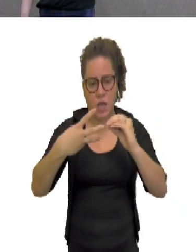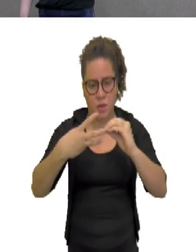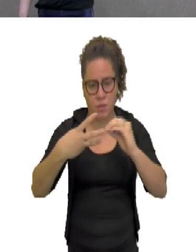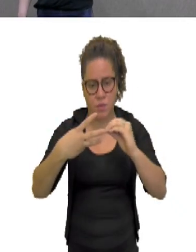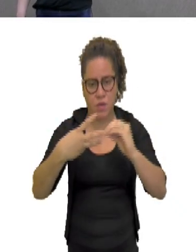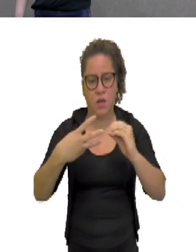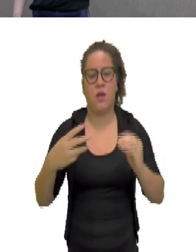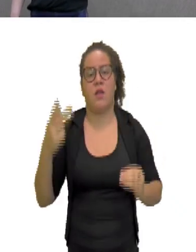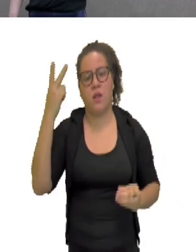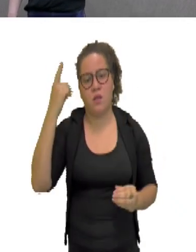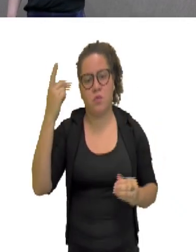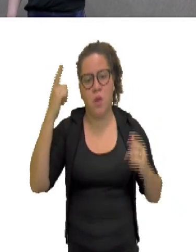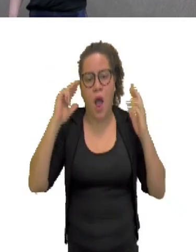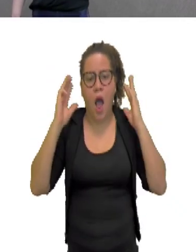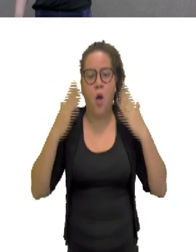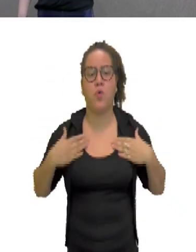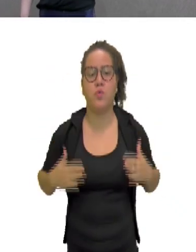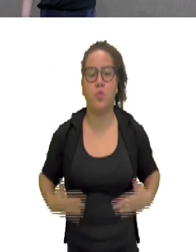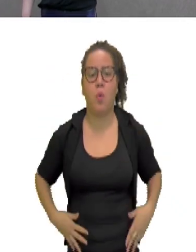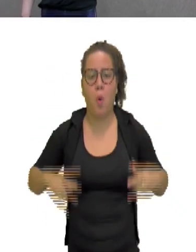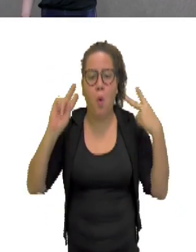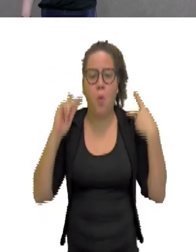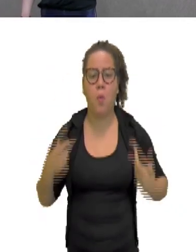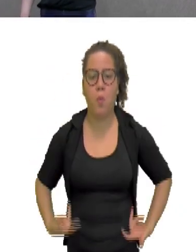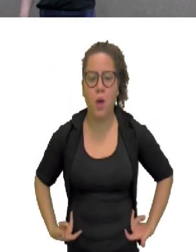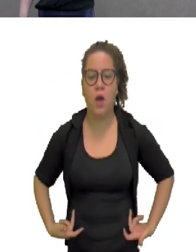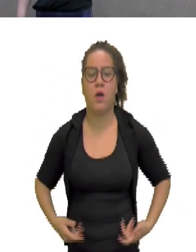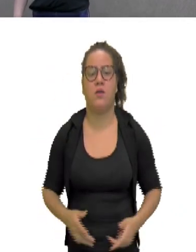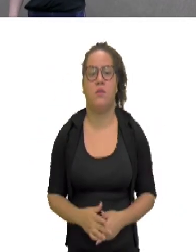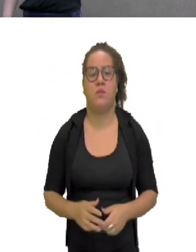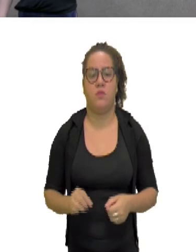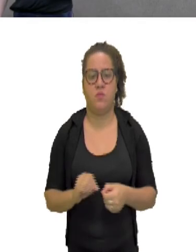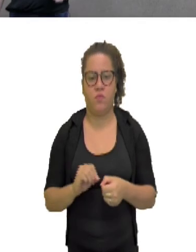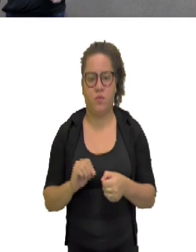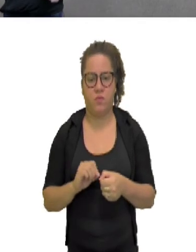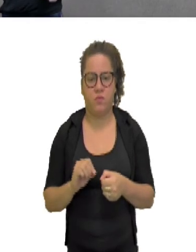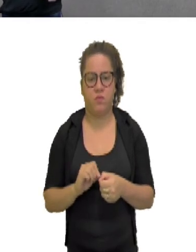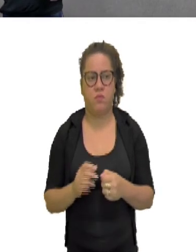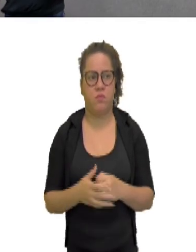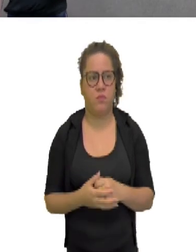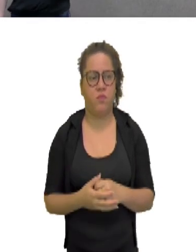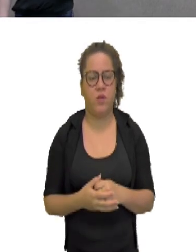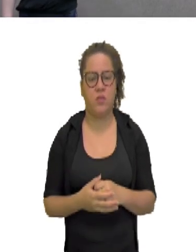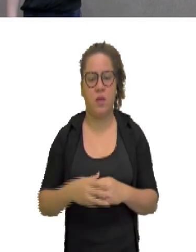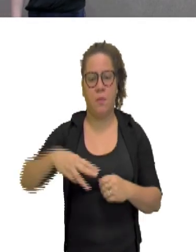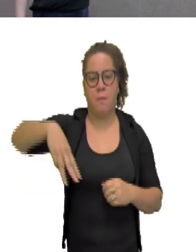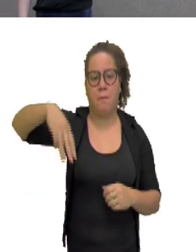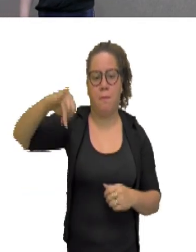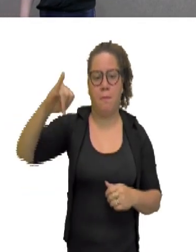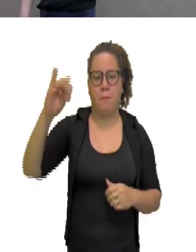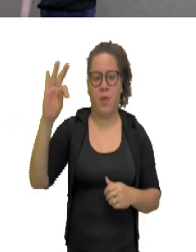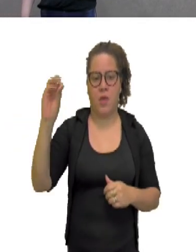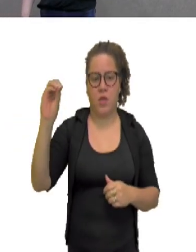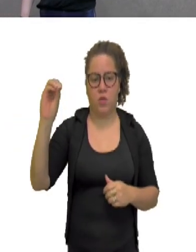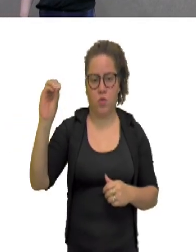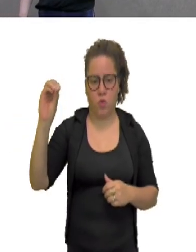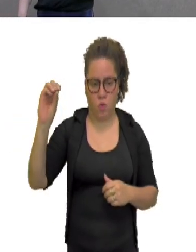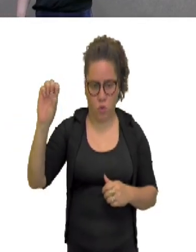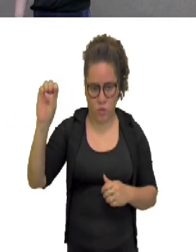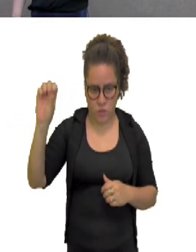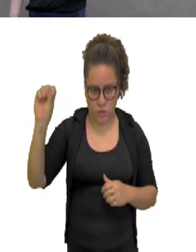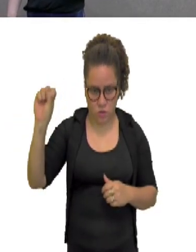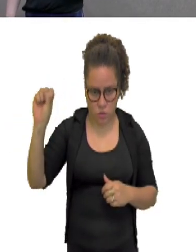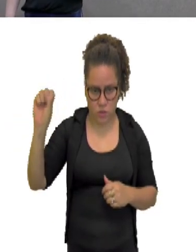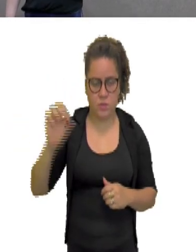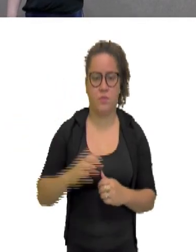processo natural do corpo de realizar mitose sob controle. A incapacidade de uma célula